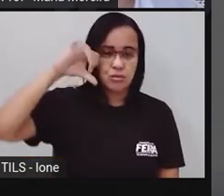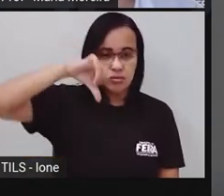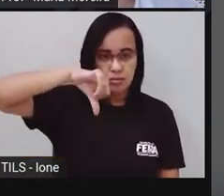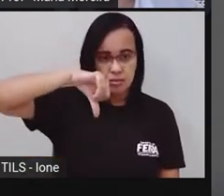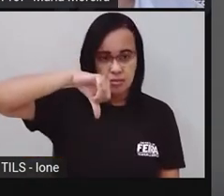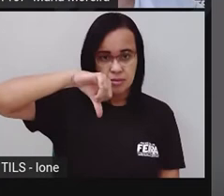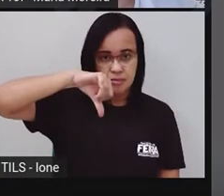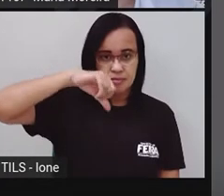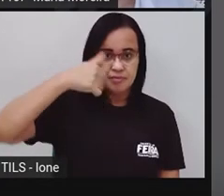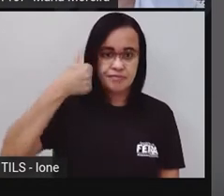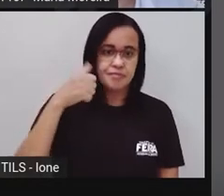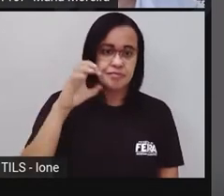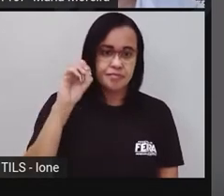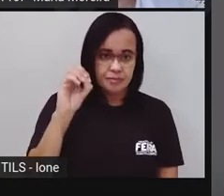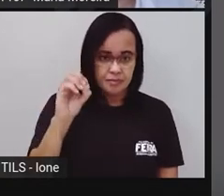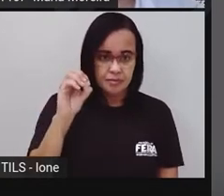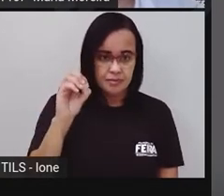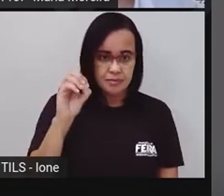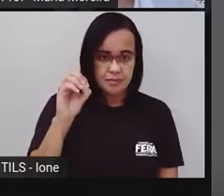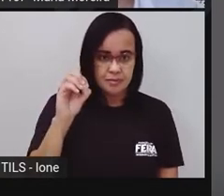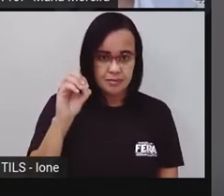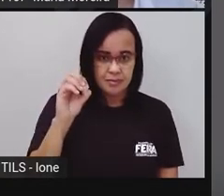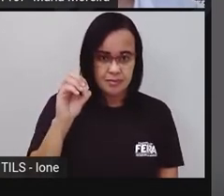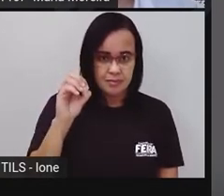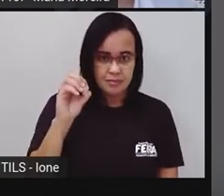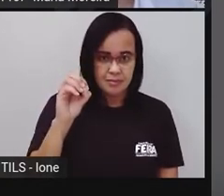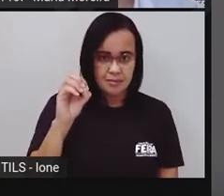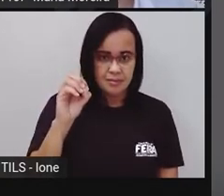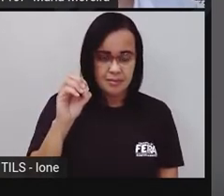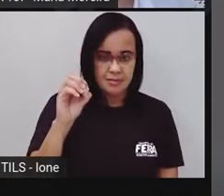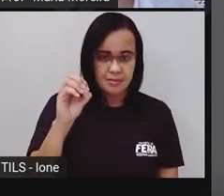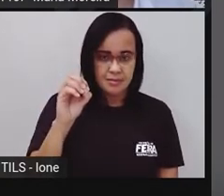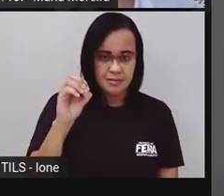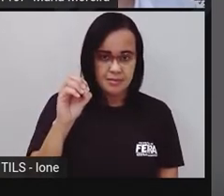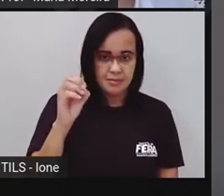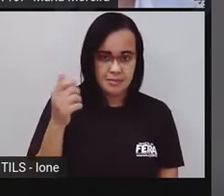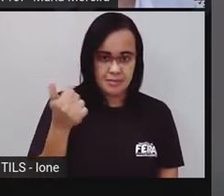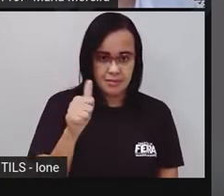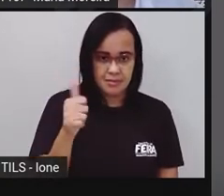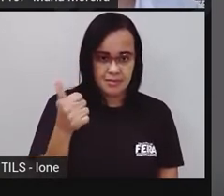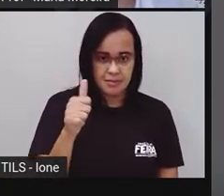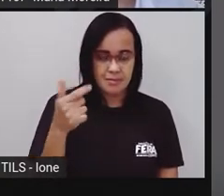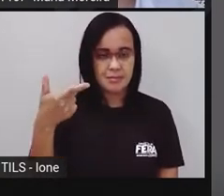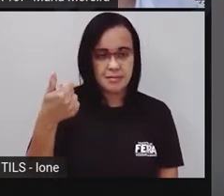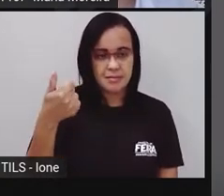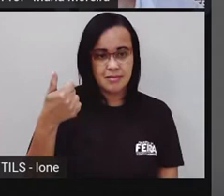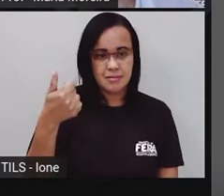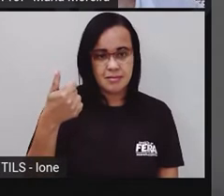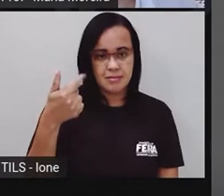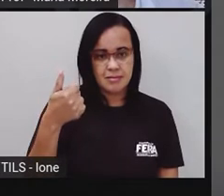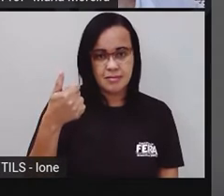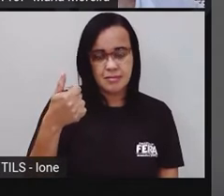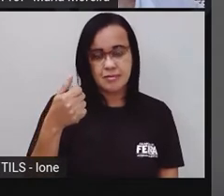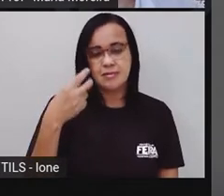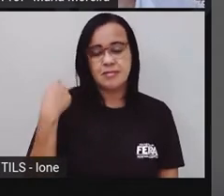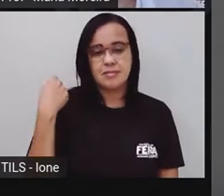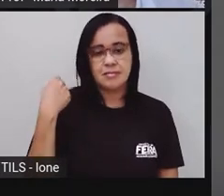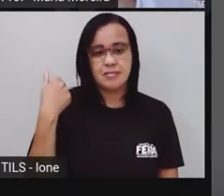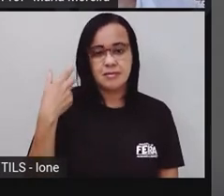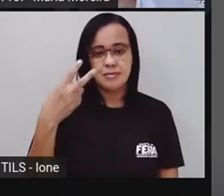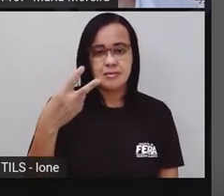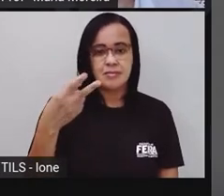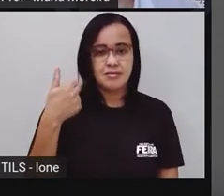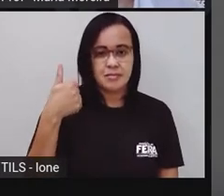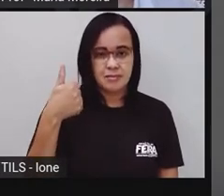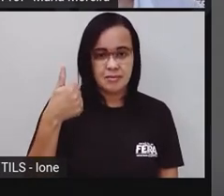e tu nove dez onze vendo 12